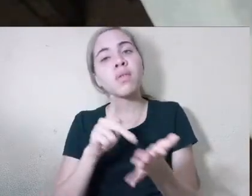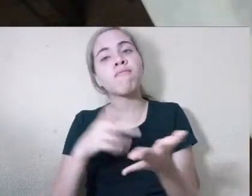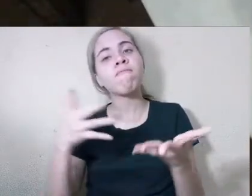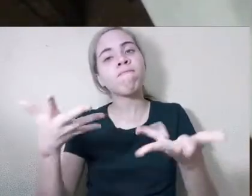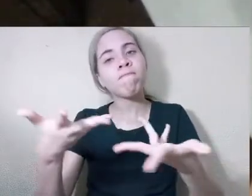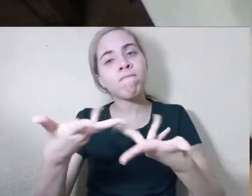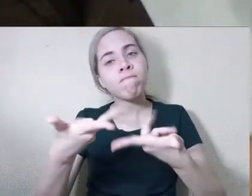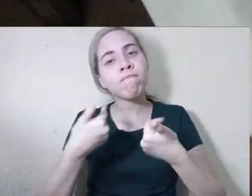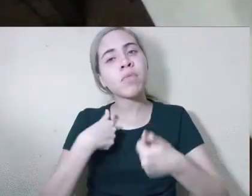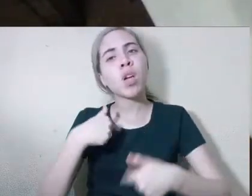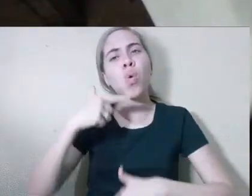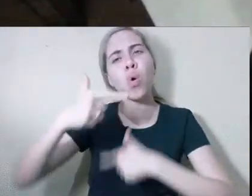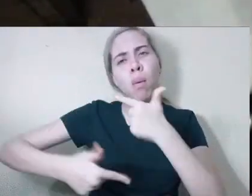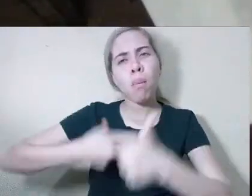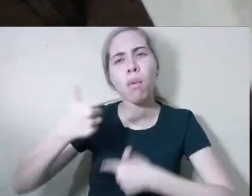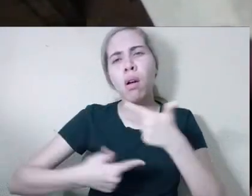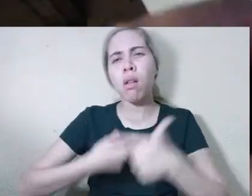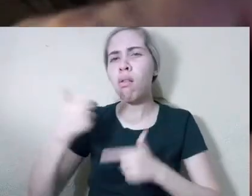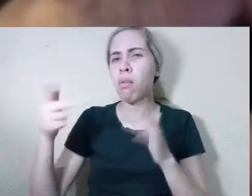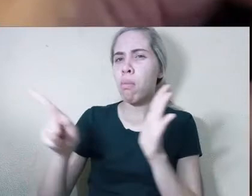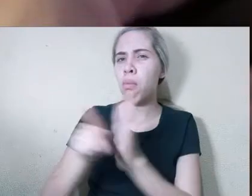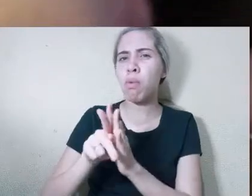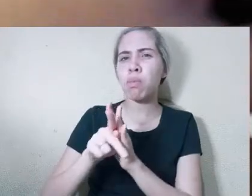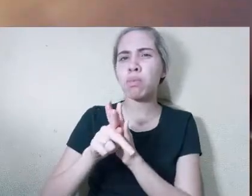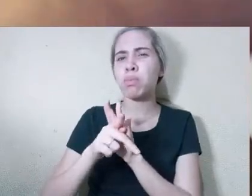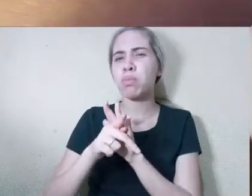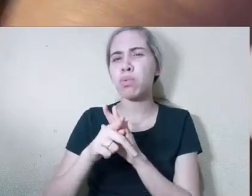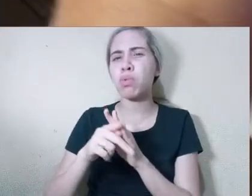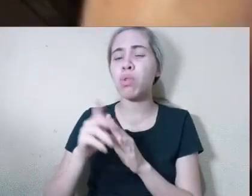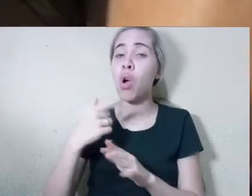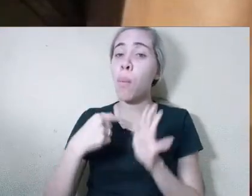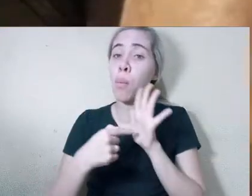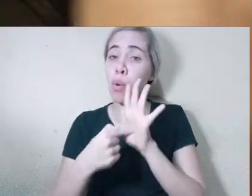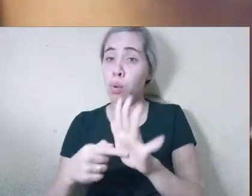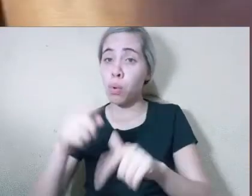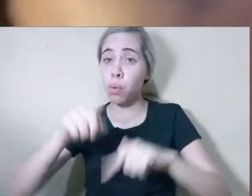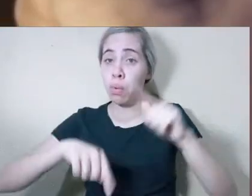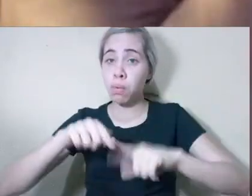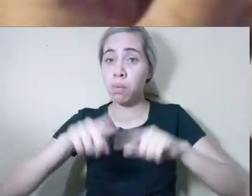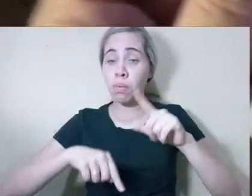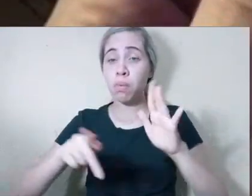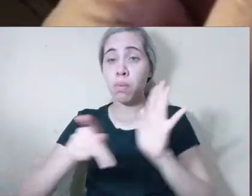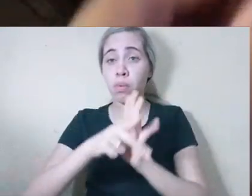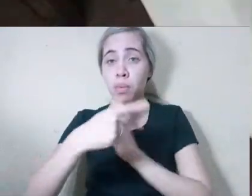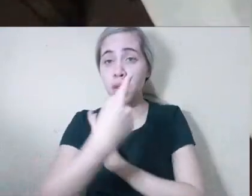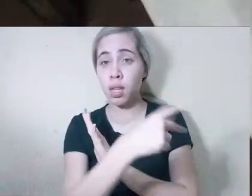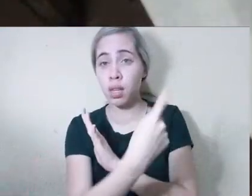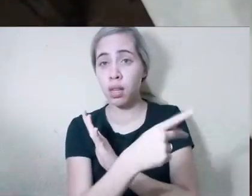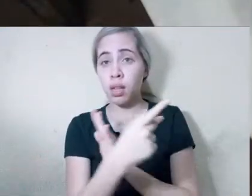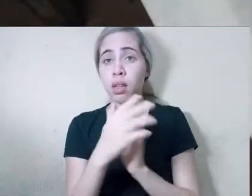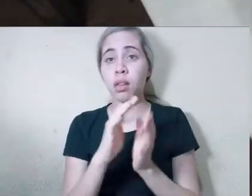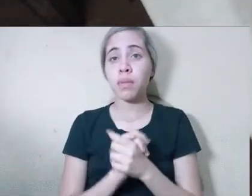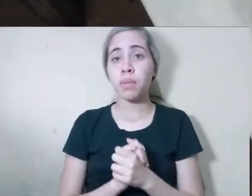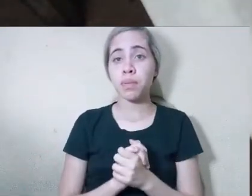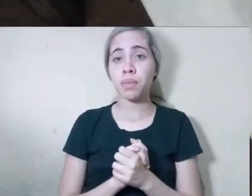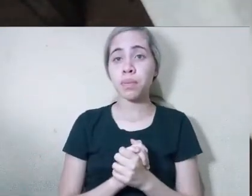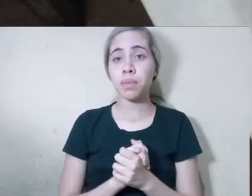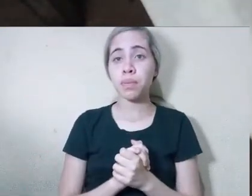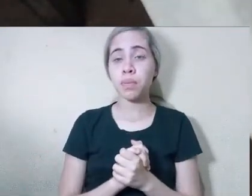fácil. Trabalhei, né? 16 anos com armas. Eu vou mostrar para vocês as ferramentinhas dele, né? Que